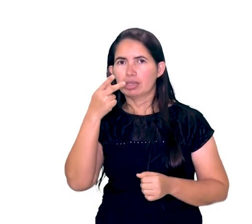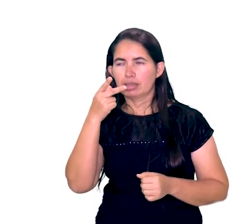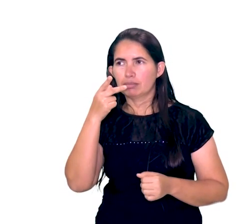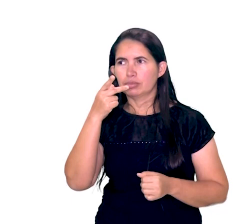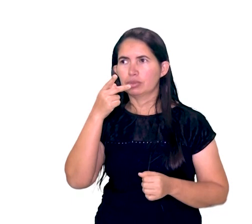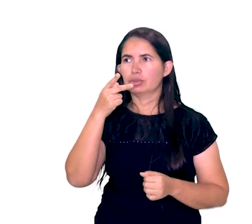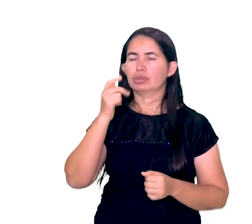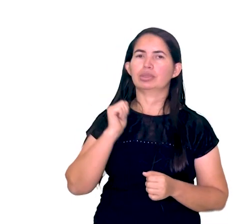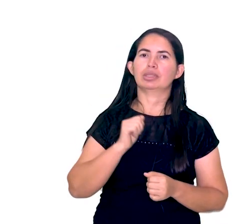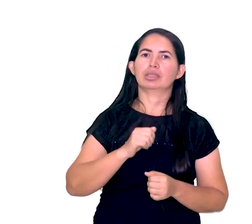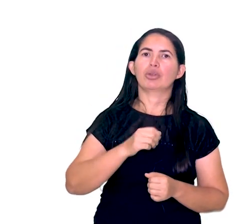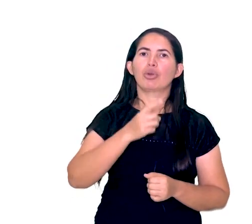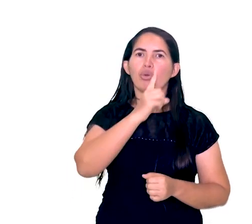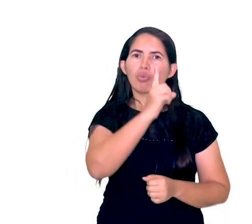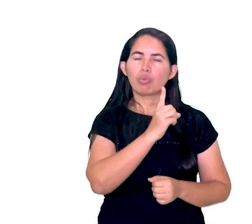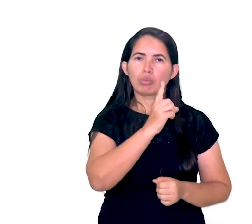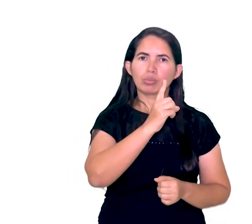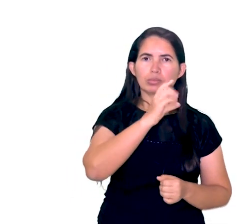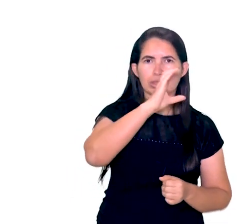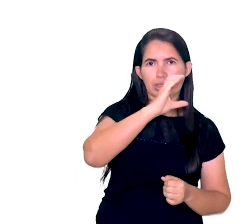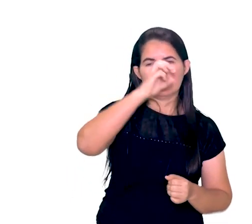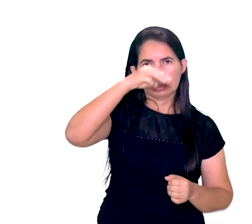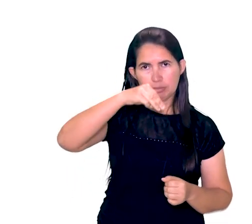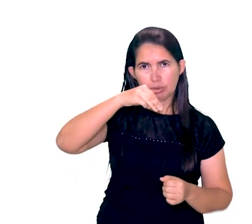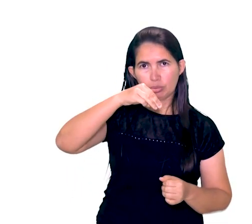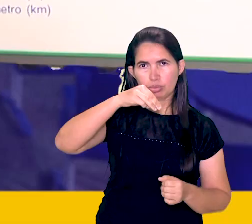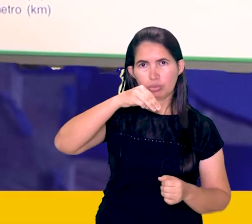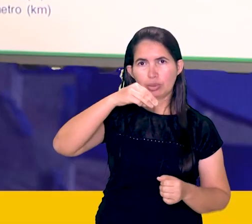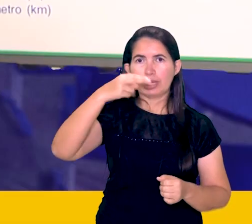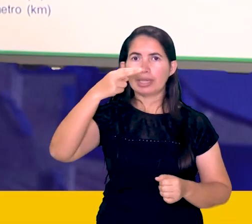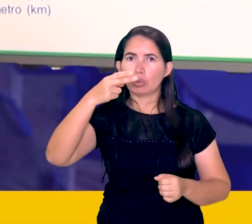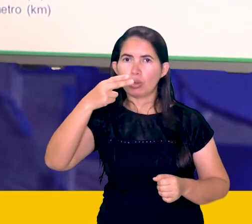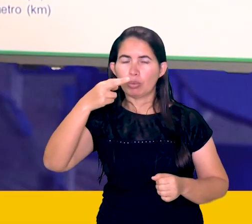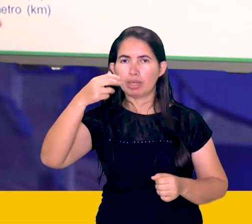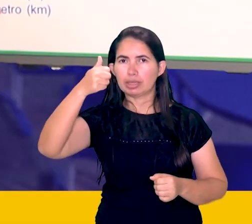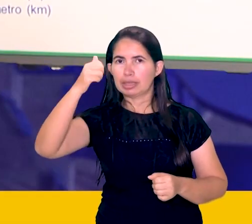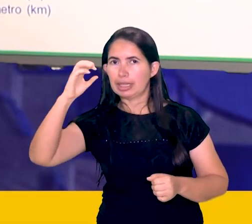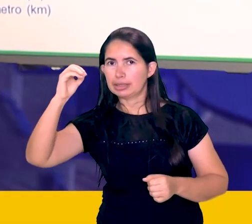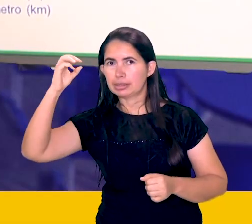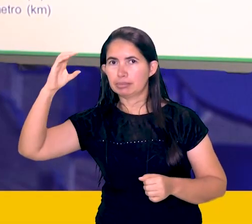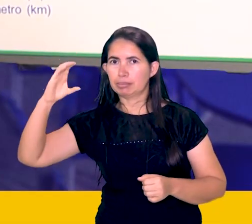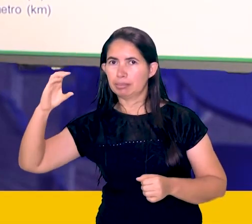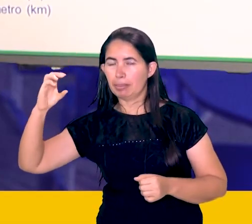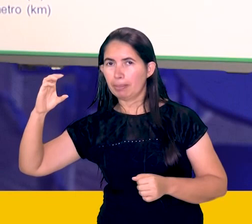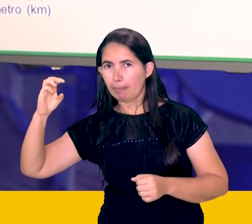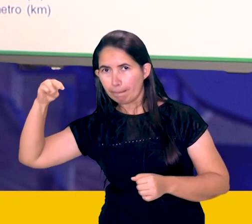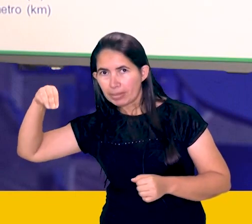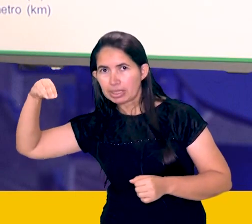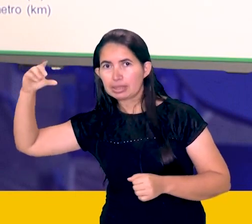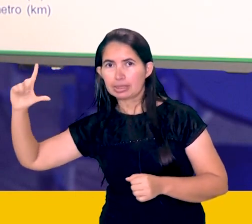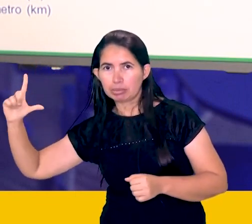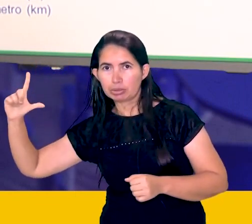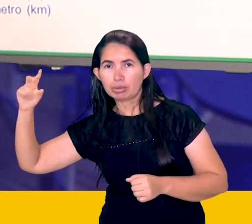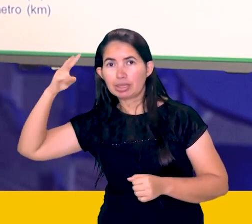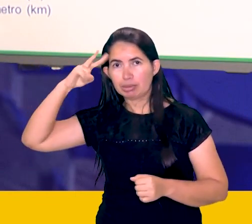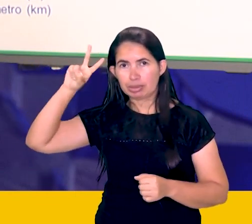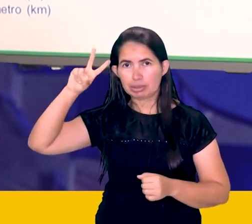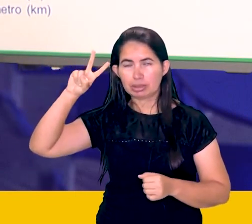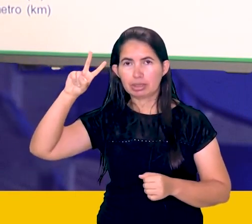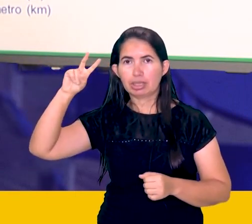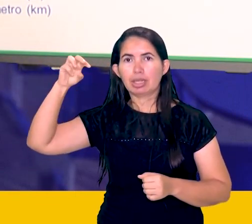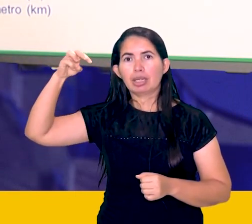Falamos que 1 centímetro é igual a 10 milímetros. Então lembre-se